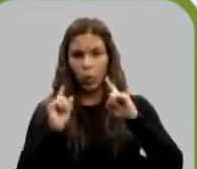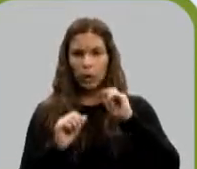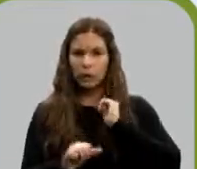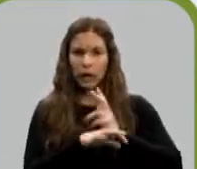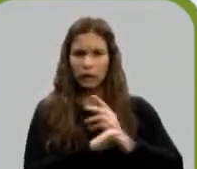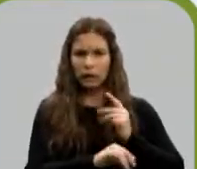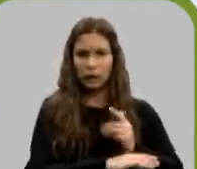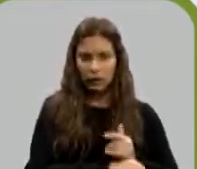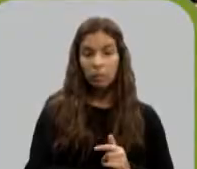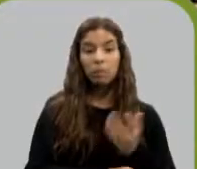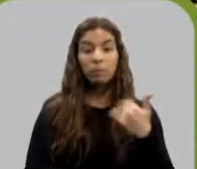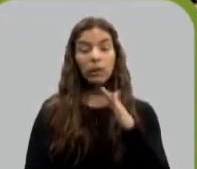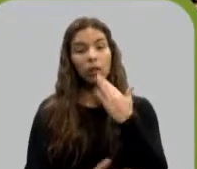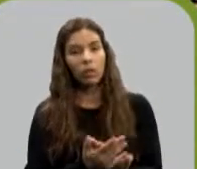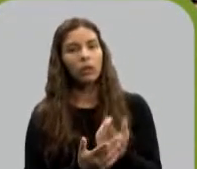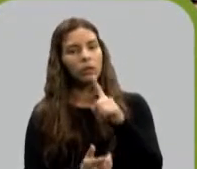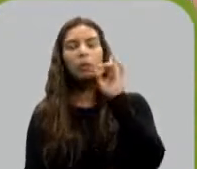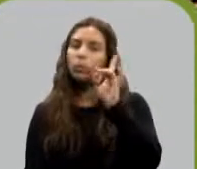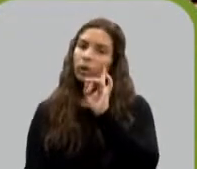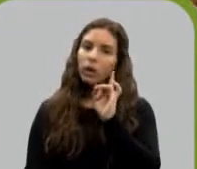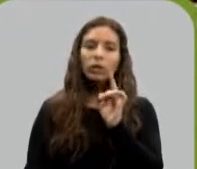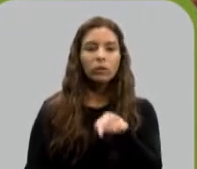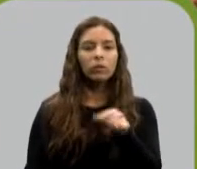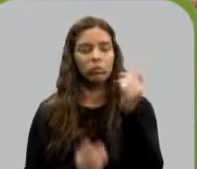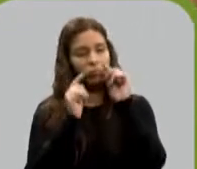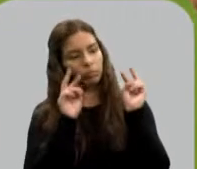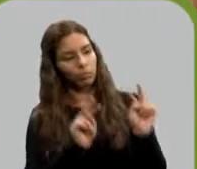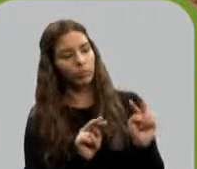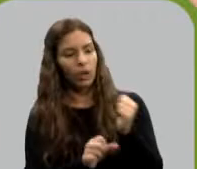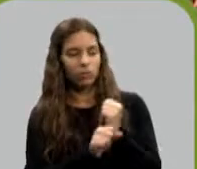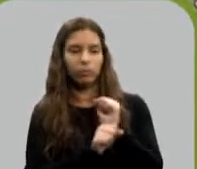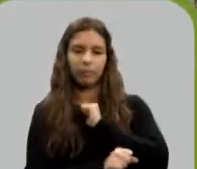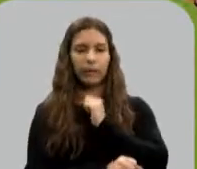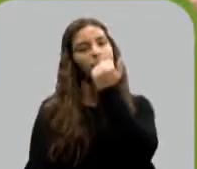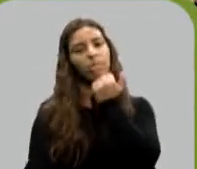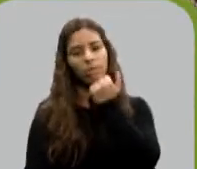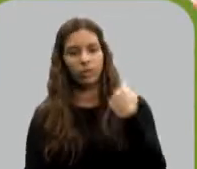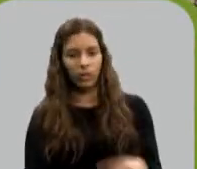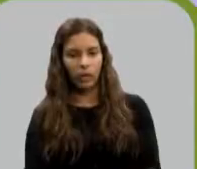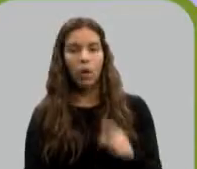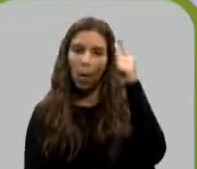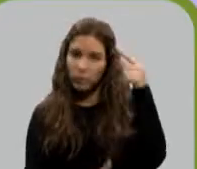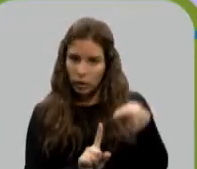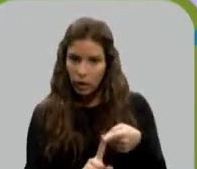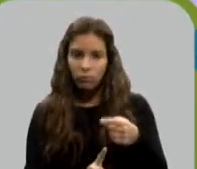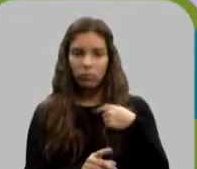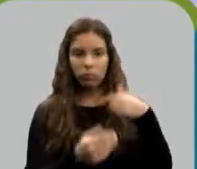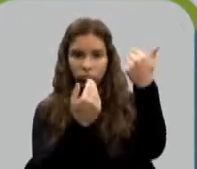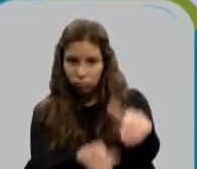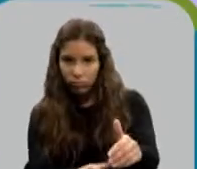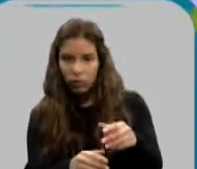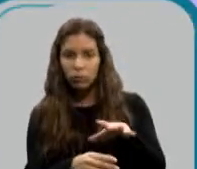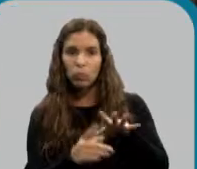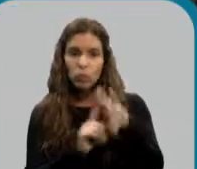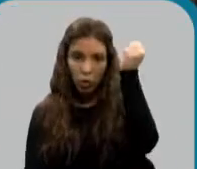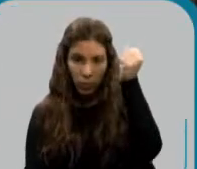E acho que é isso que faz todos os dias olhar para o meu trabalho com satisfação. Tem que haver objetivos,